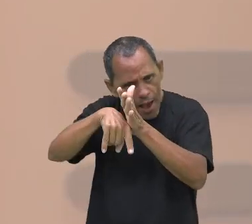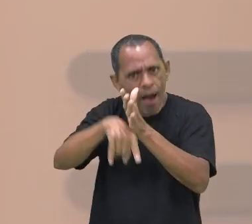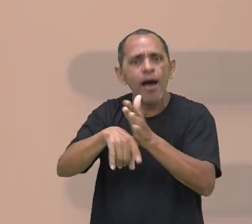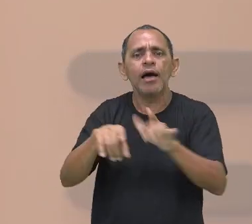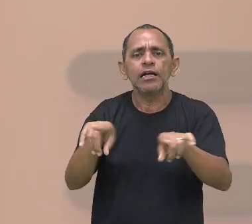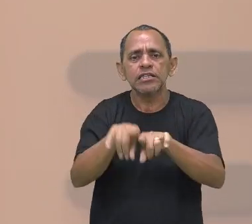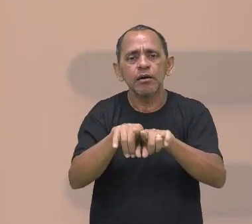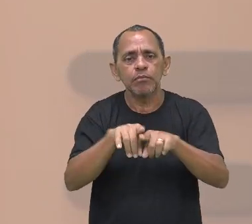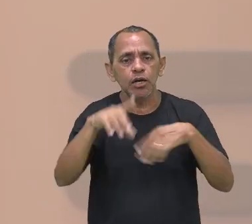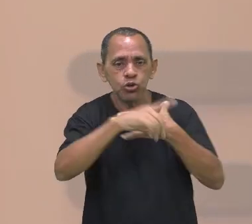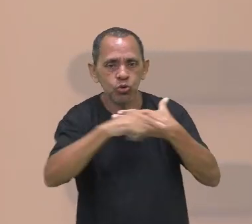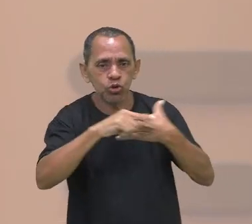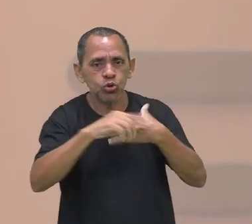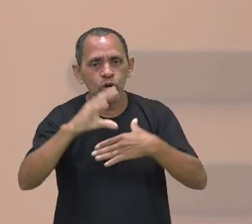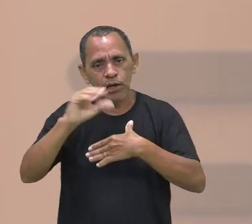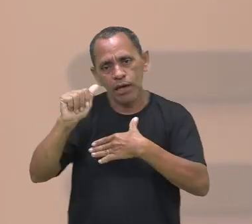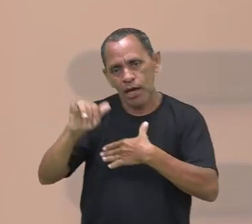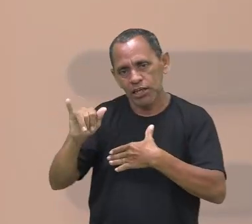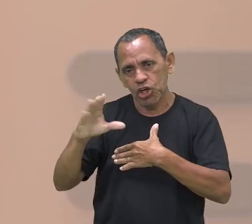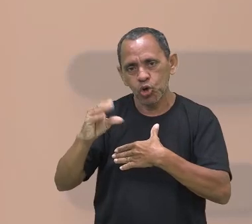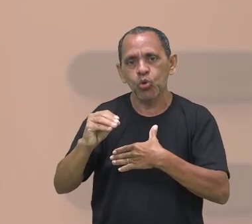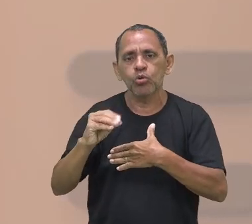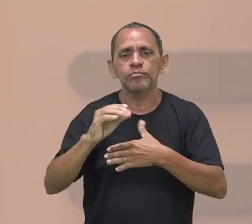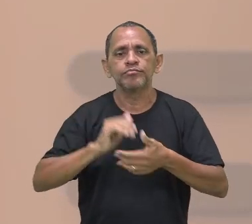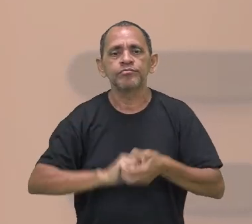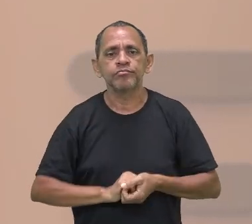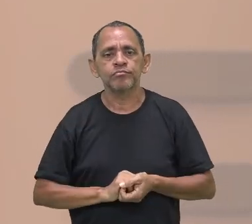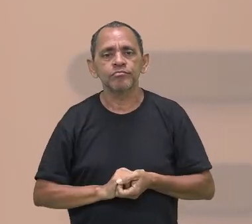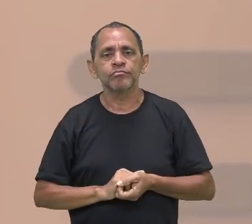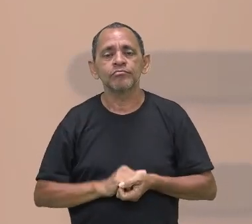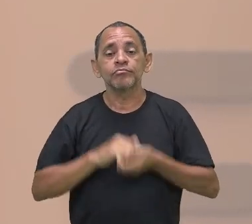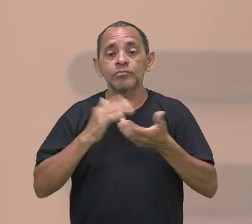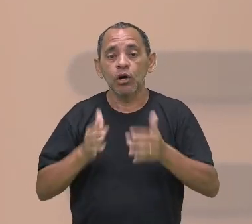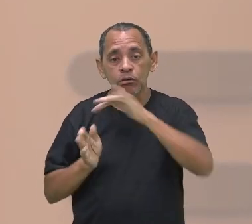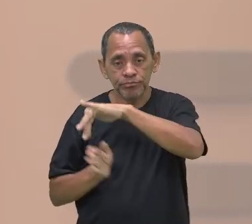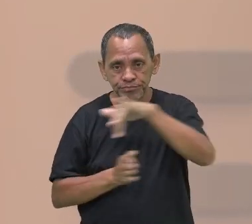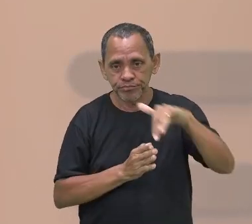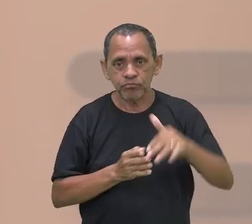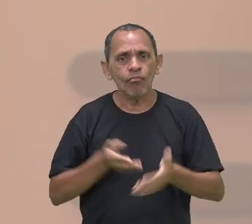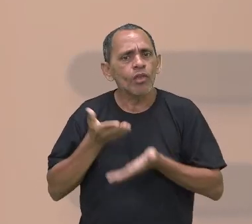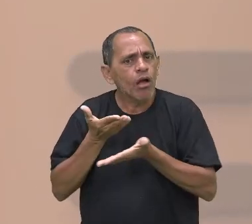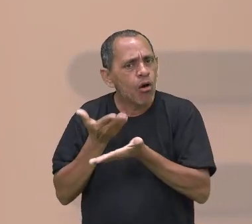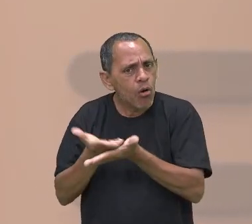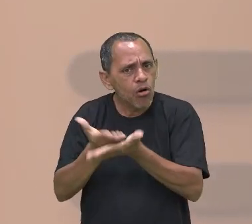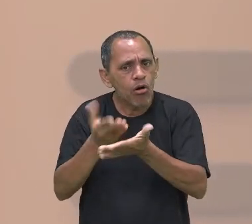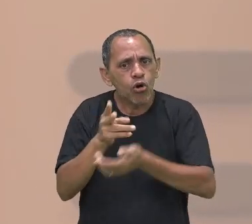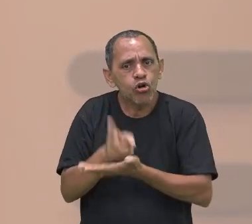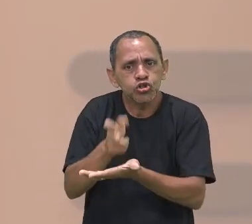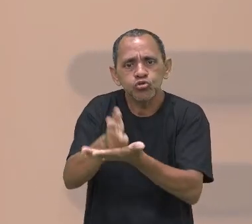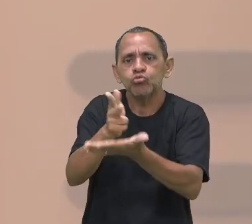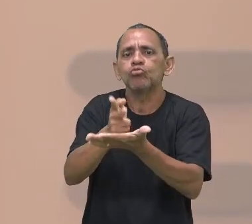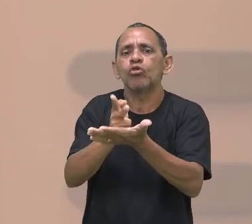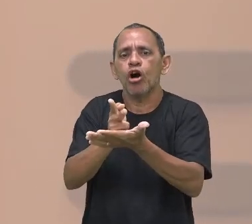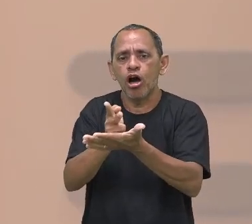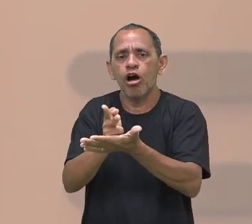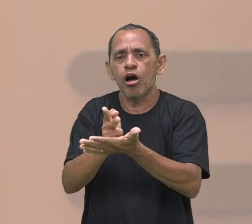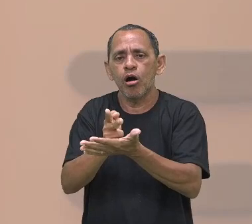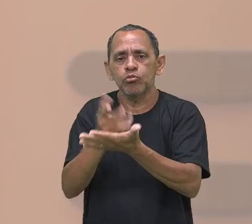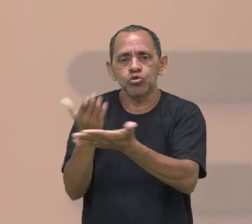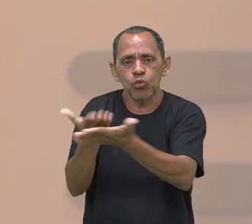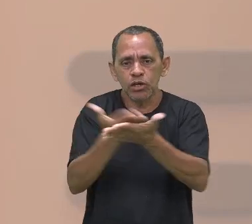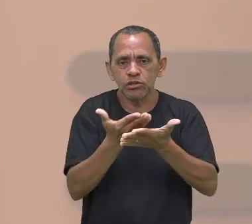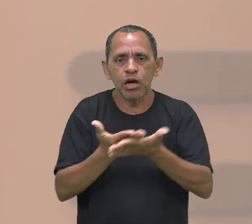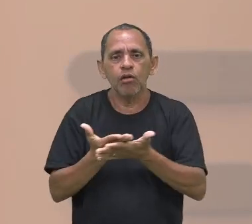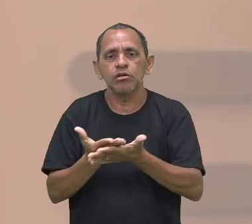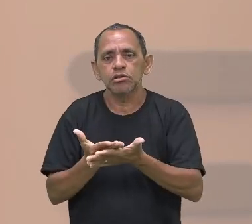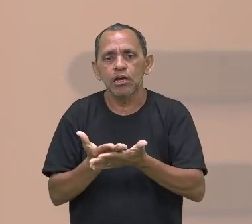Caio Prado Júnior, ok? Mas nós continuamos com nossas aulas na Unidade 2 e falamos sobre